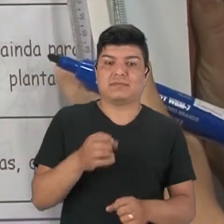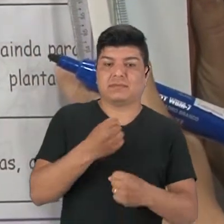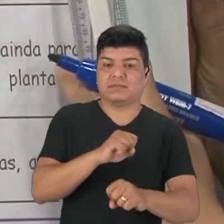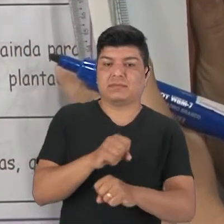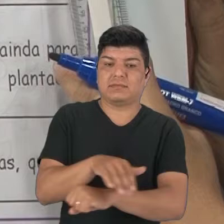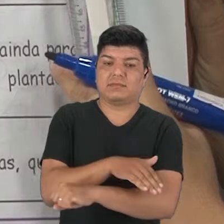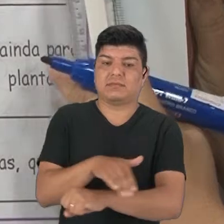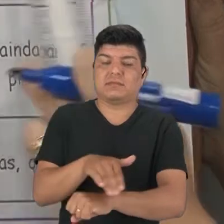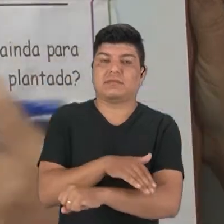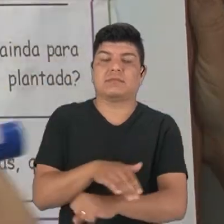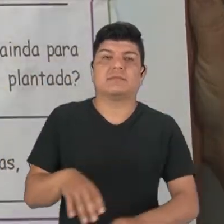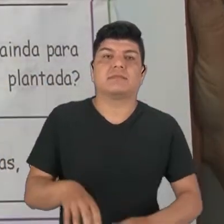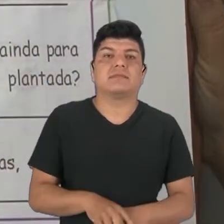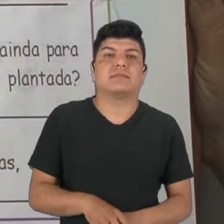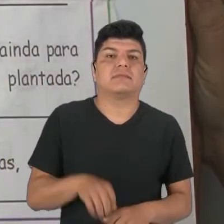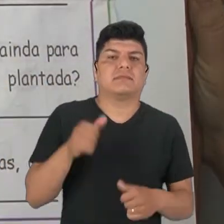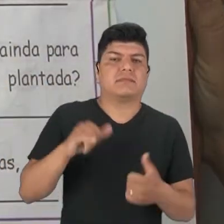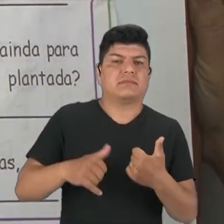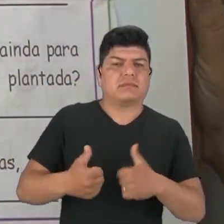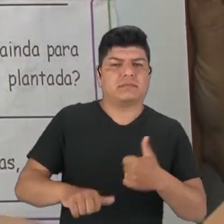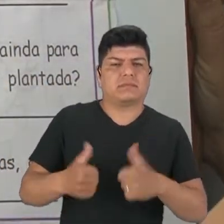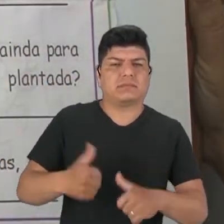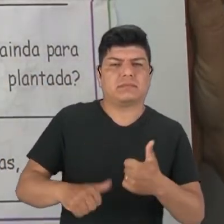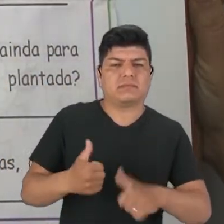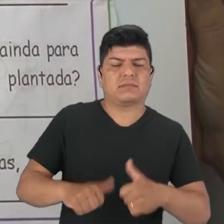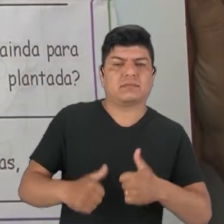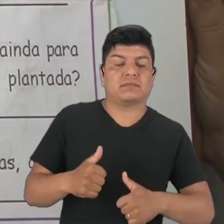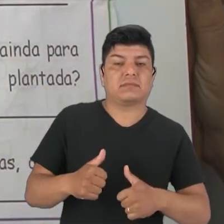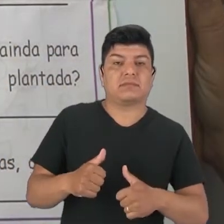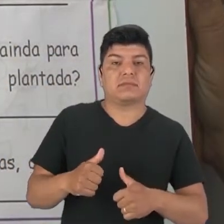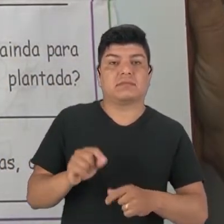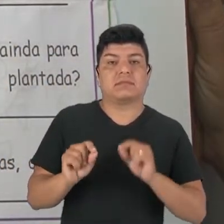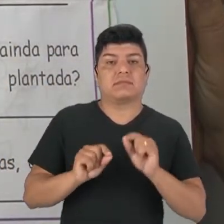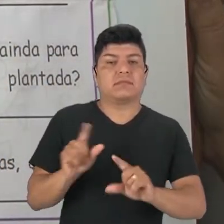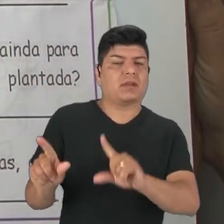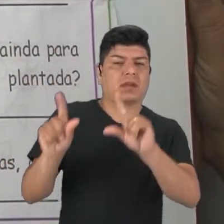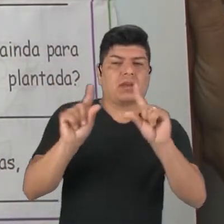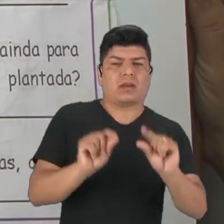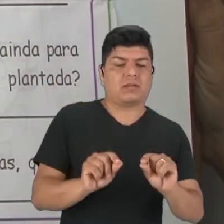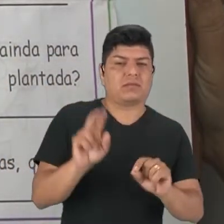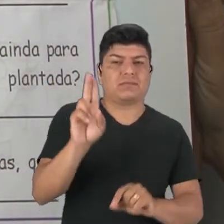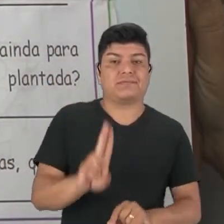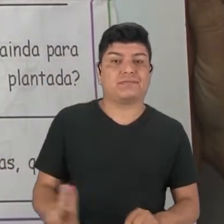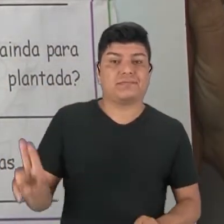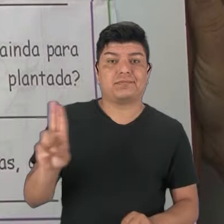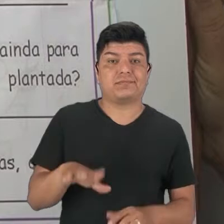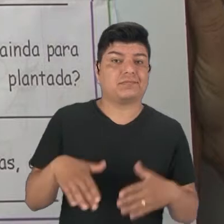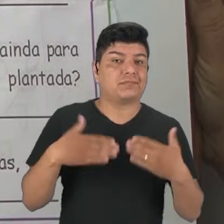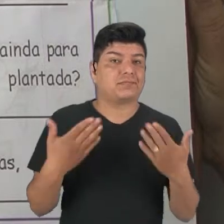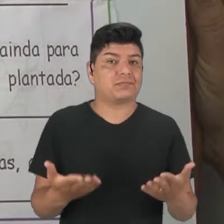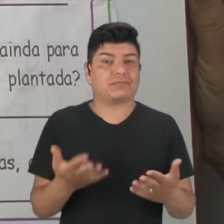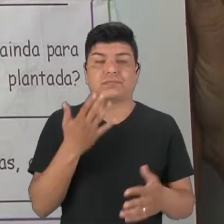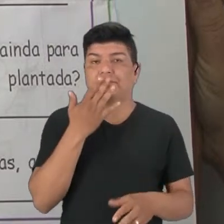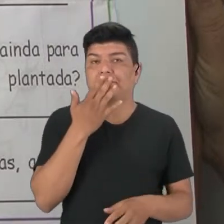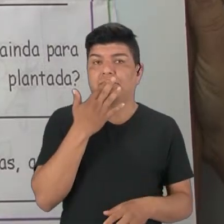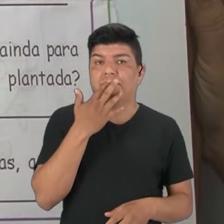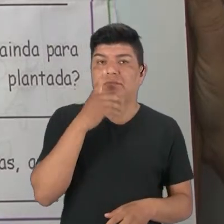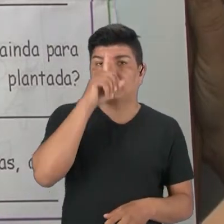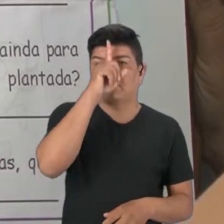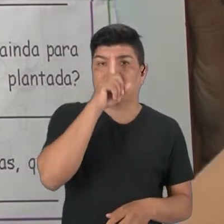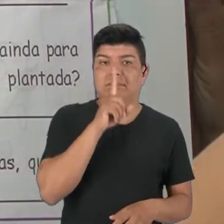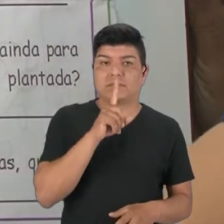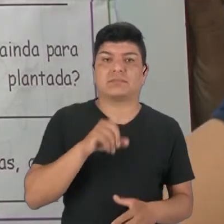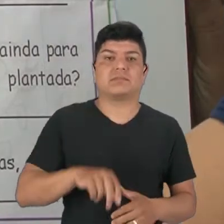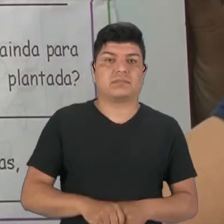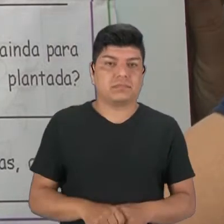garis? Se eu for analisar esse gráfico aí, o que é menos utilizado pelos garis, eu vou pela cor